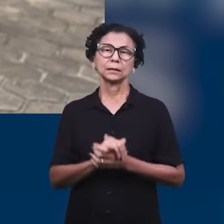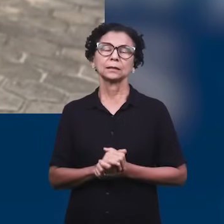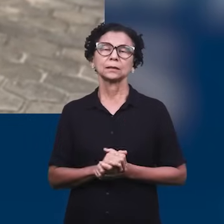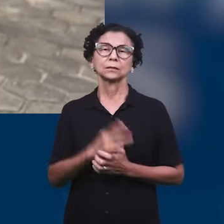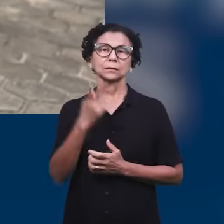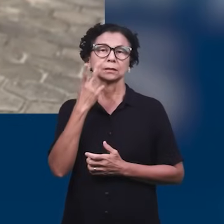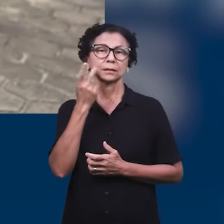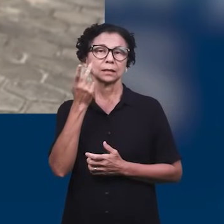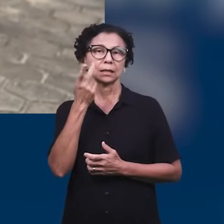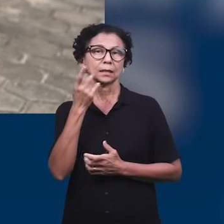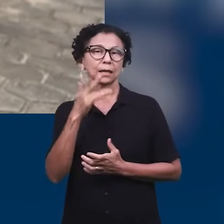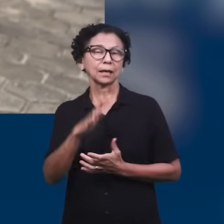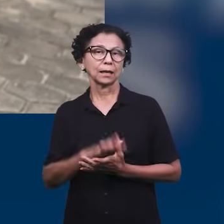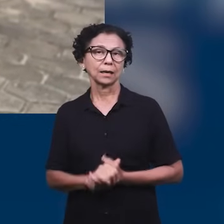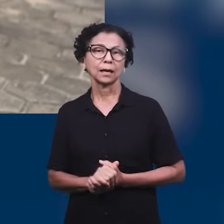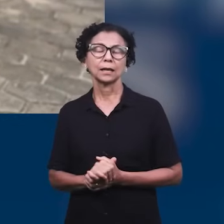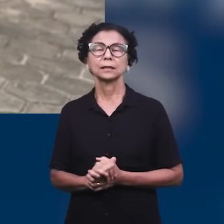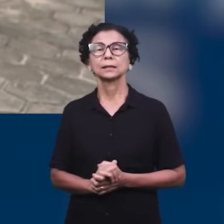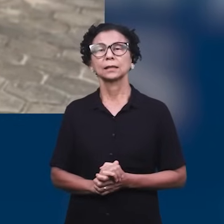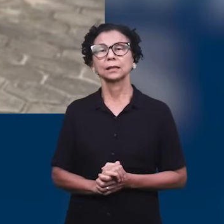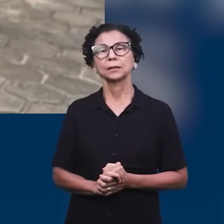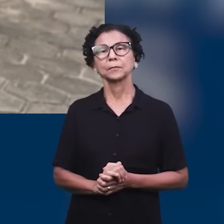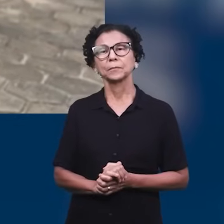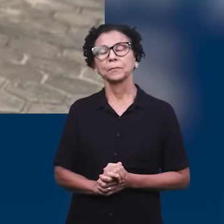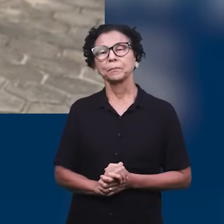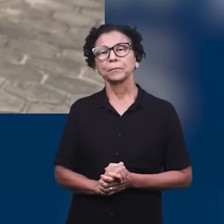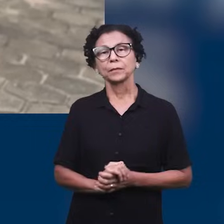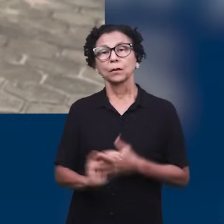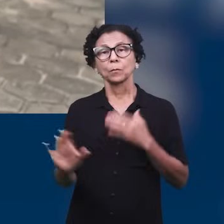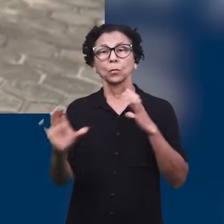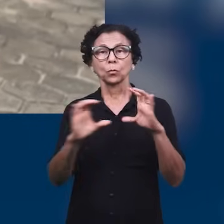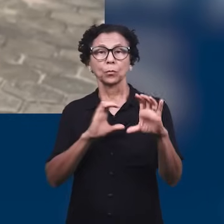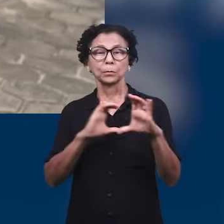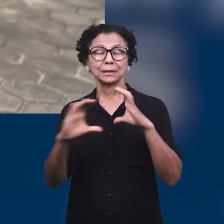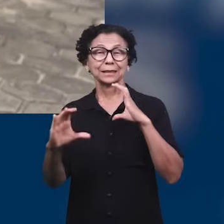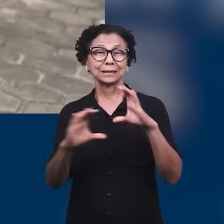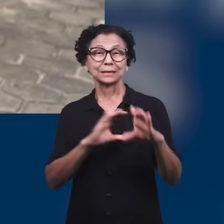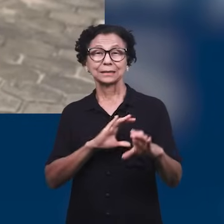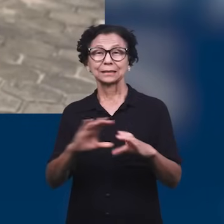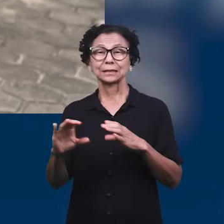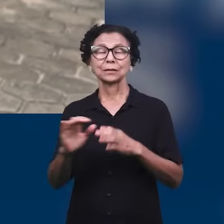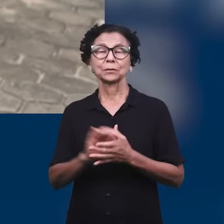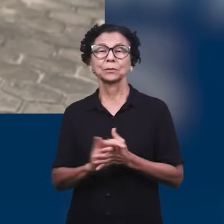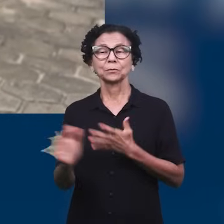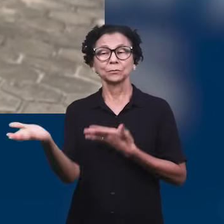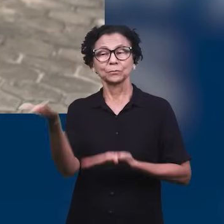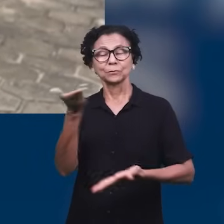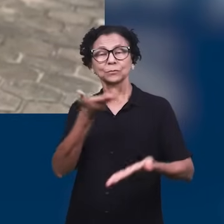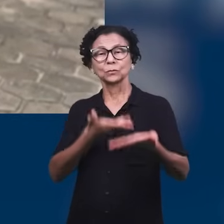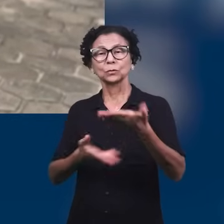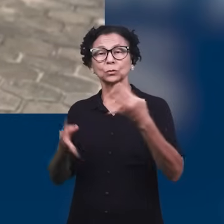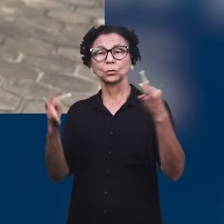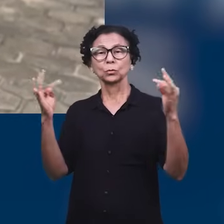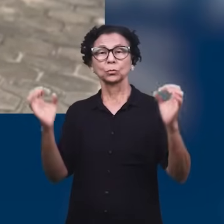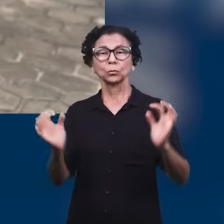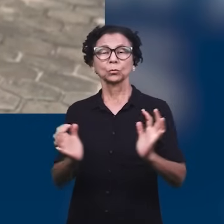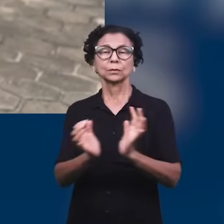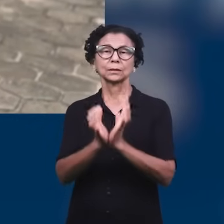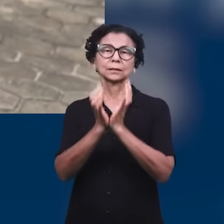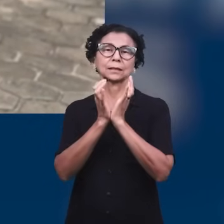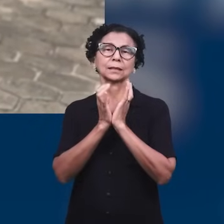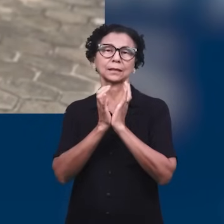que foi um workshop de comunicação. Nós reunimos todas as equipes de comunicação, de mídias